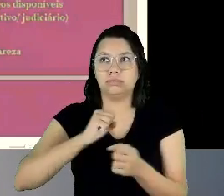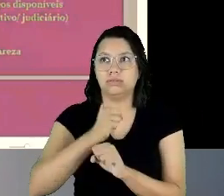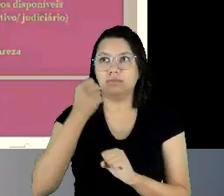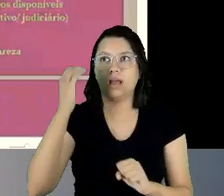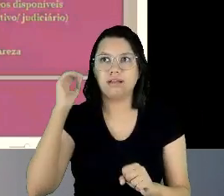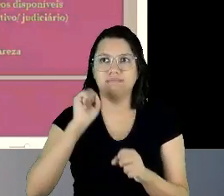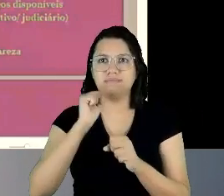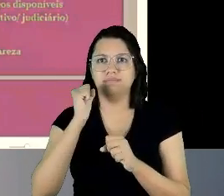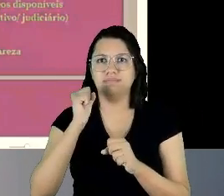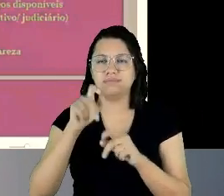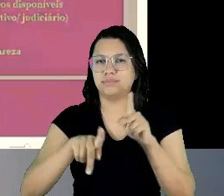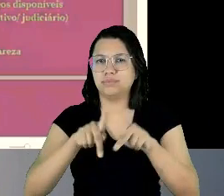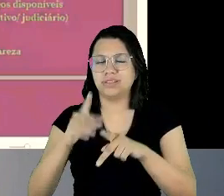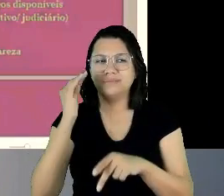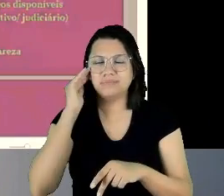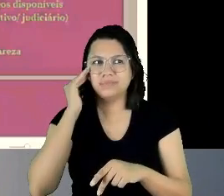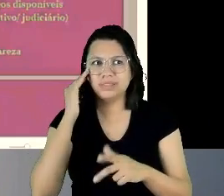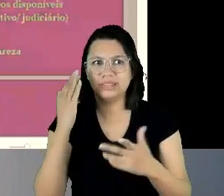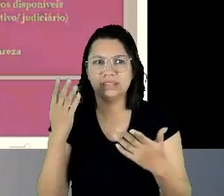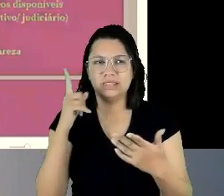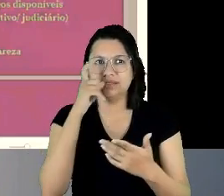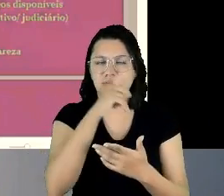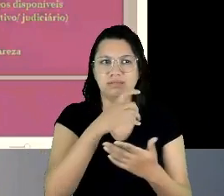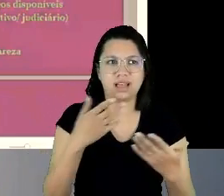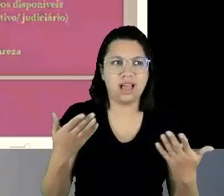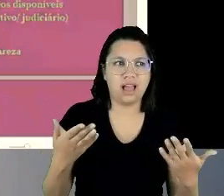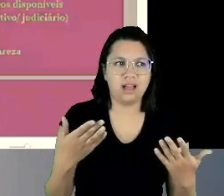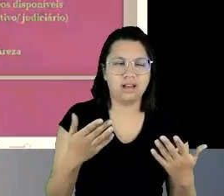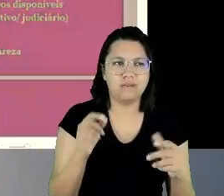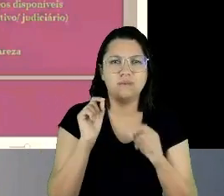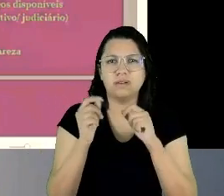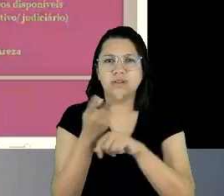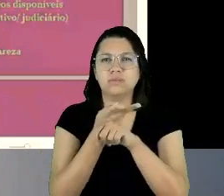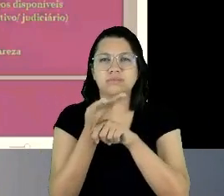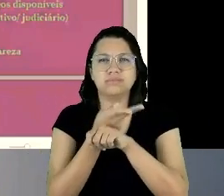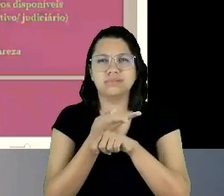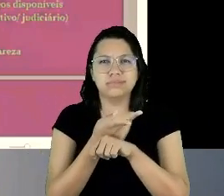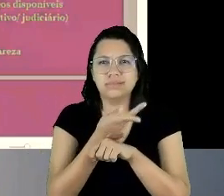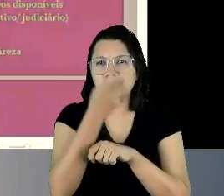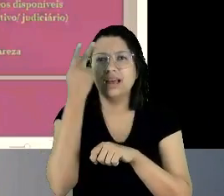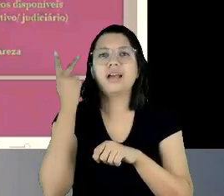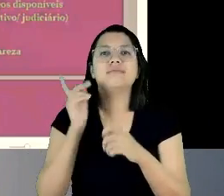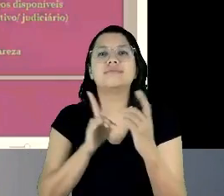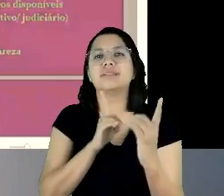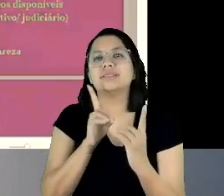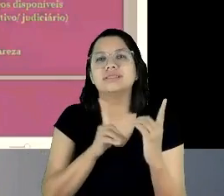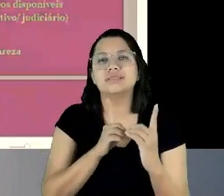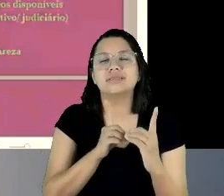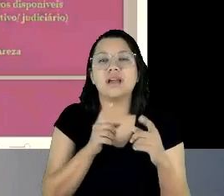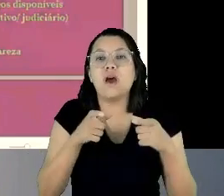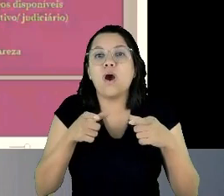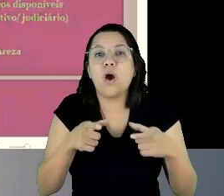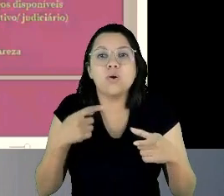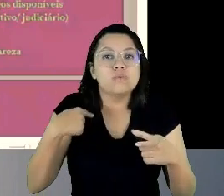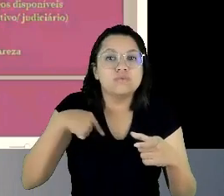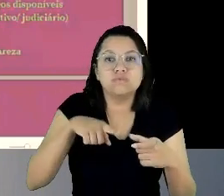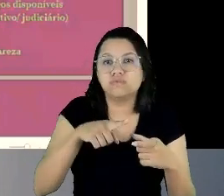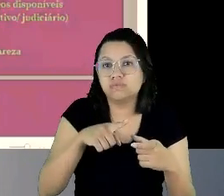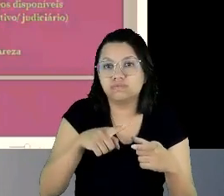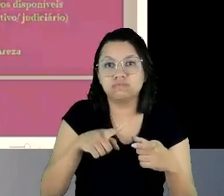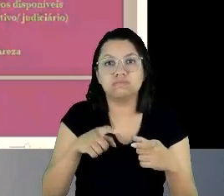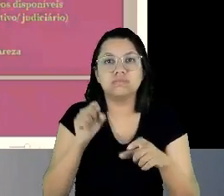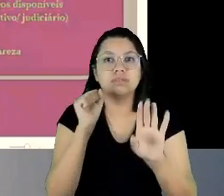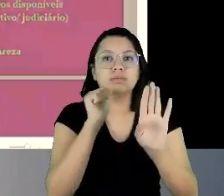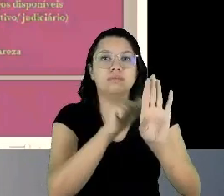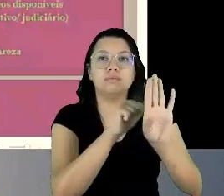da população, de fato, entender qual é o serviço que ela está buscando, quem é que vai atender, onde que ela pode bater, em